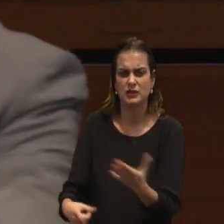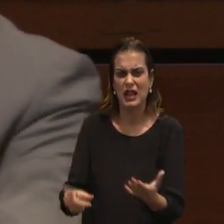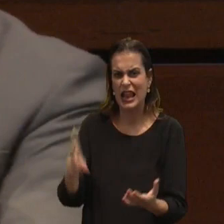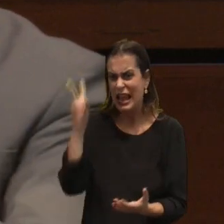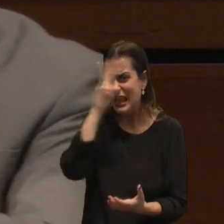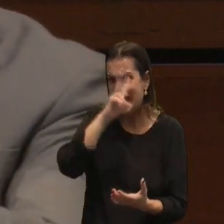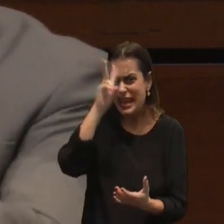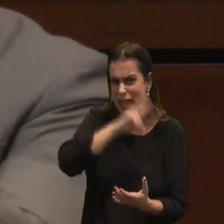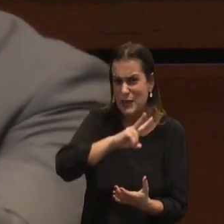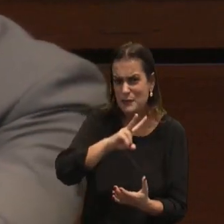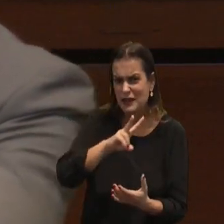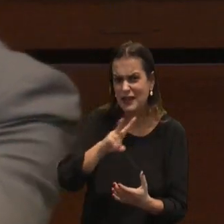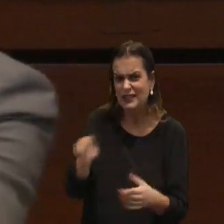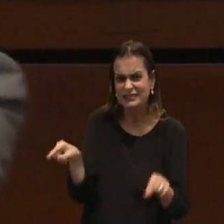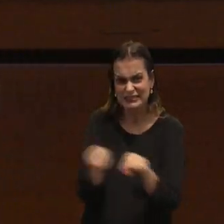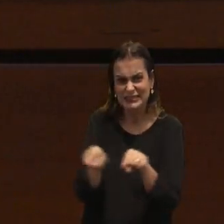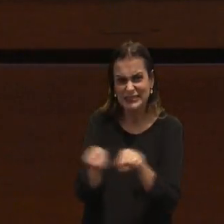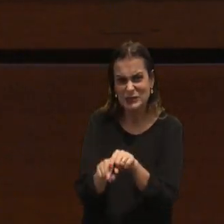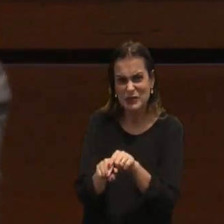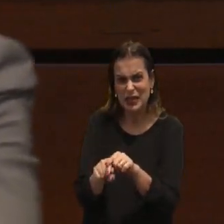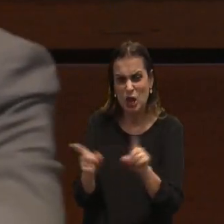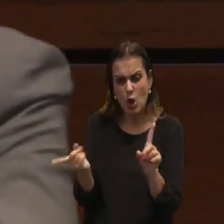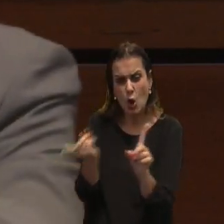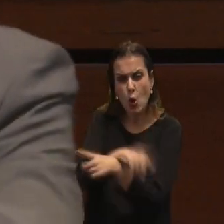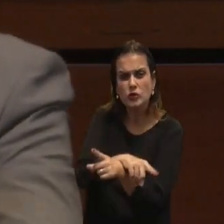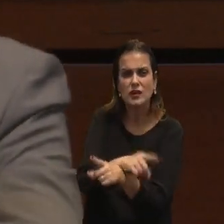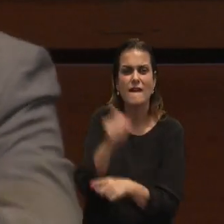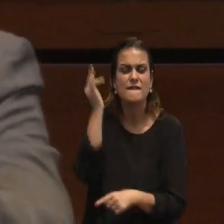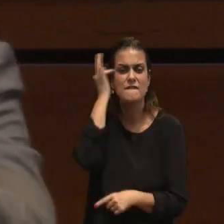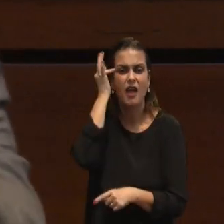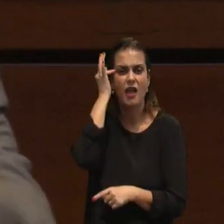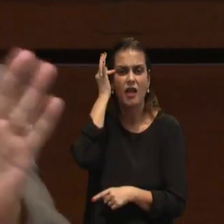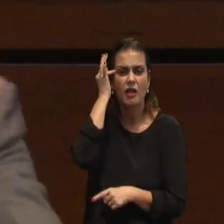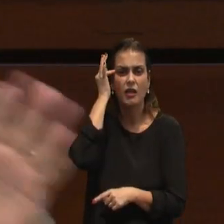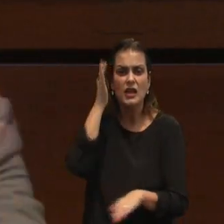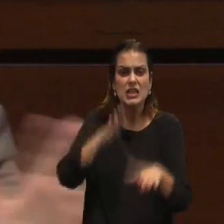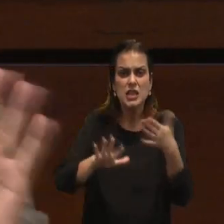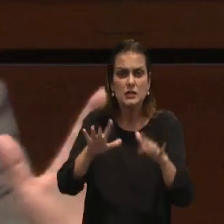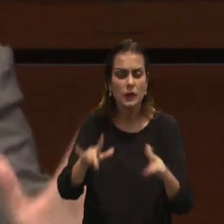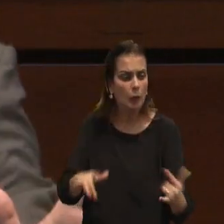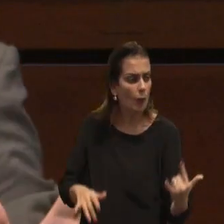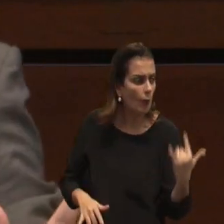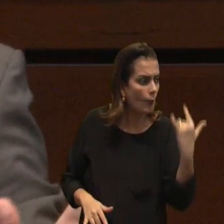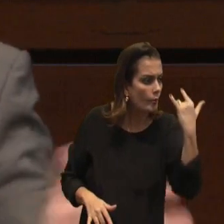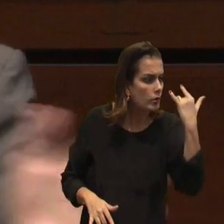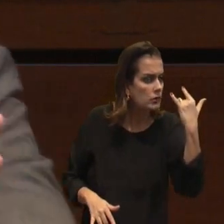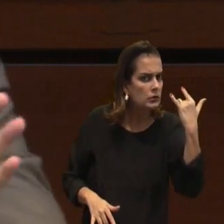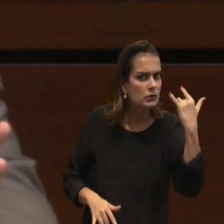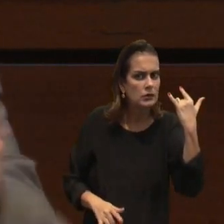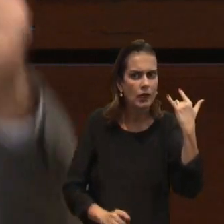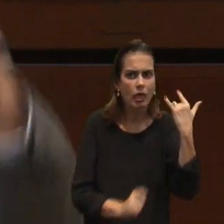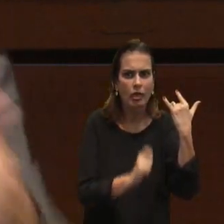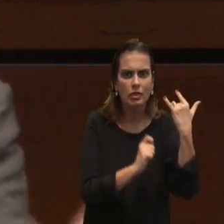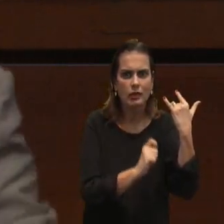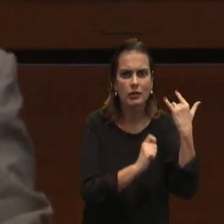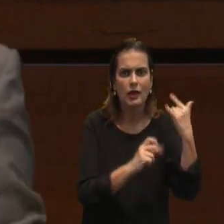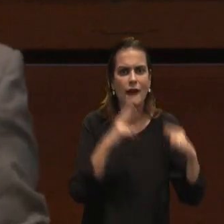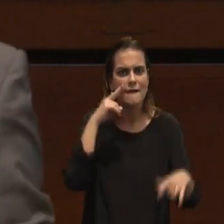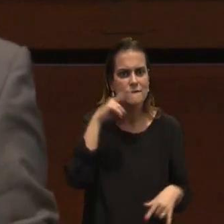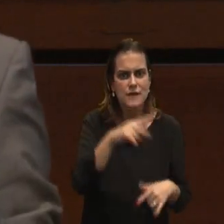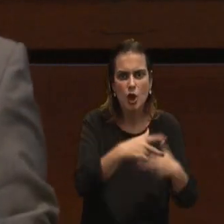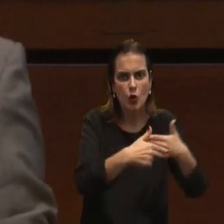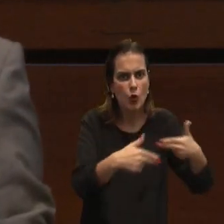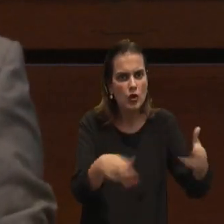que nos lembra contrário à fé cristã. E nós muitas vezes podemos estar nesta tentação de ver alguma coisa que não é uma